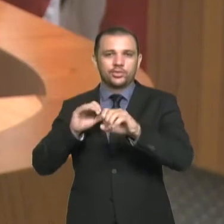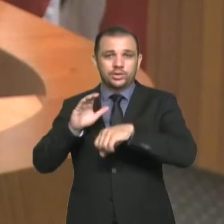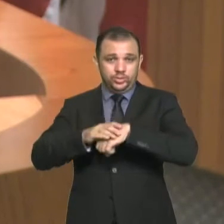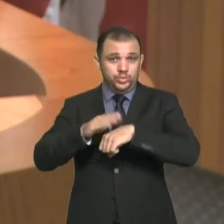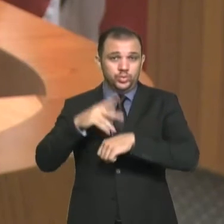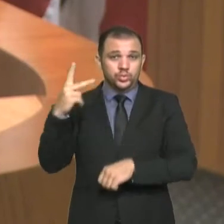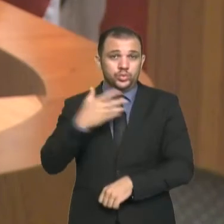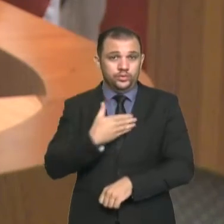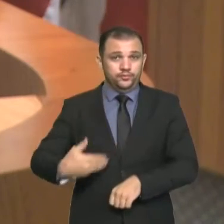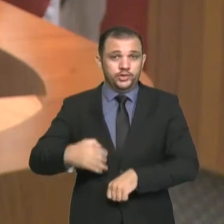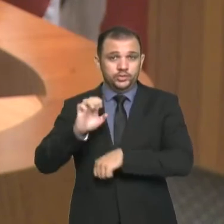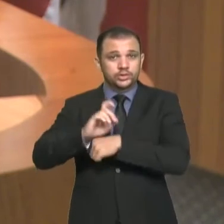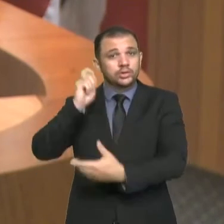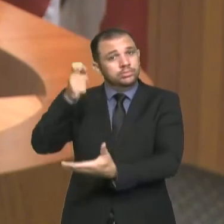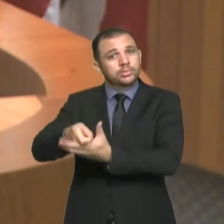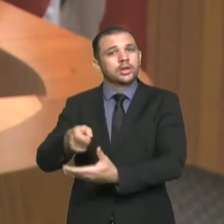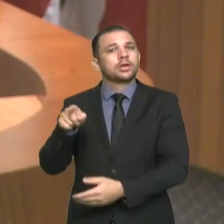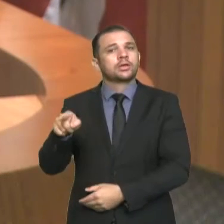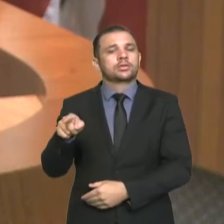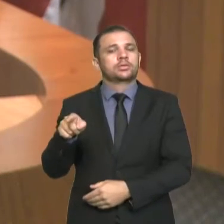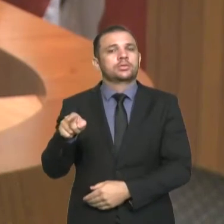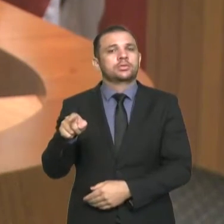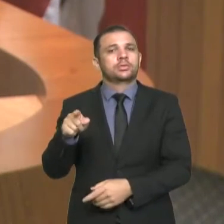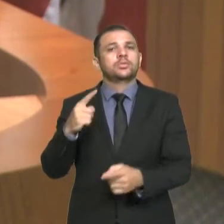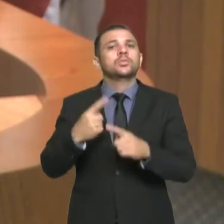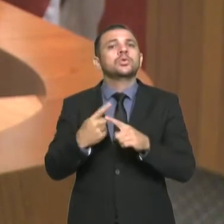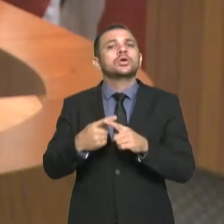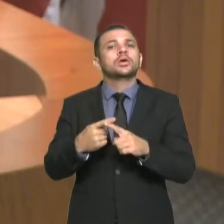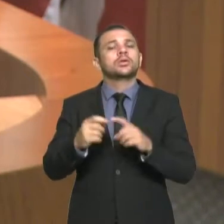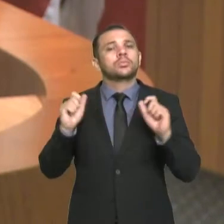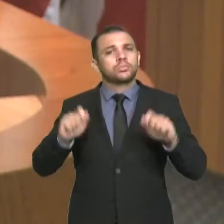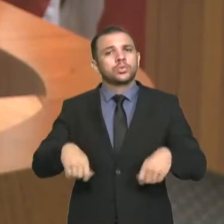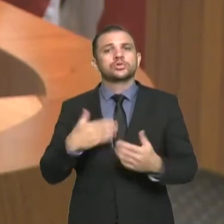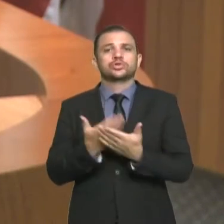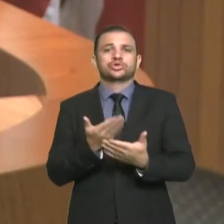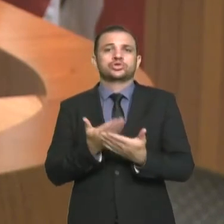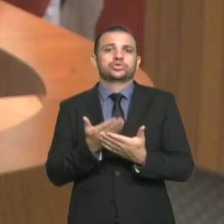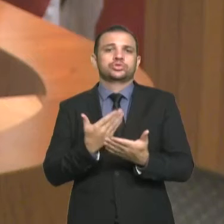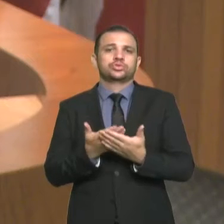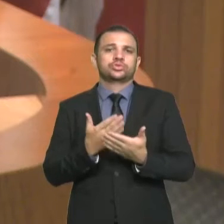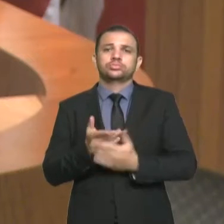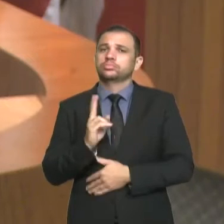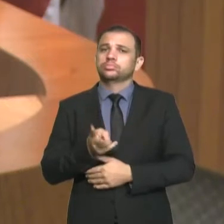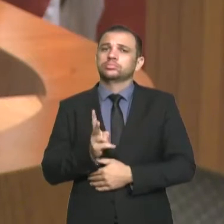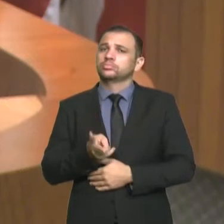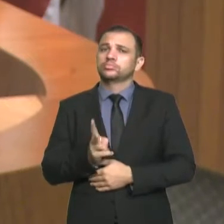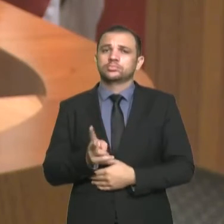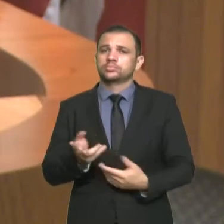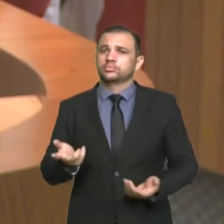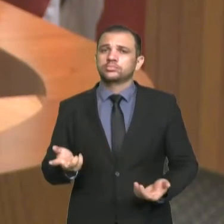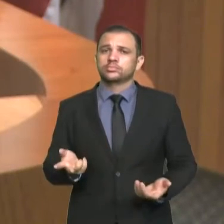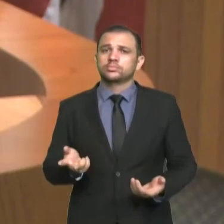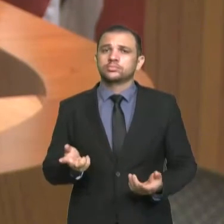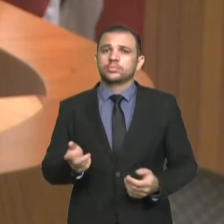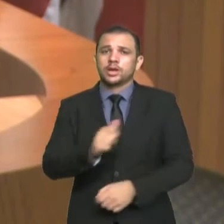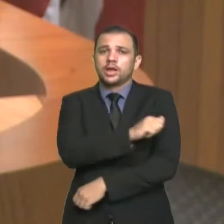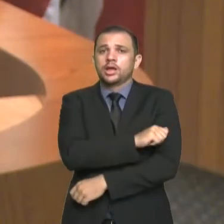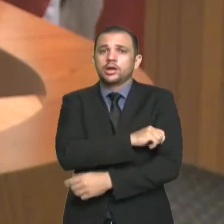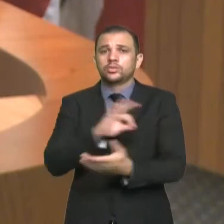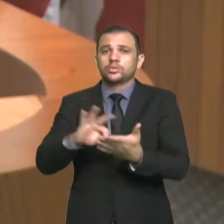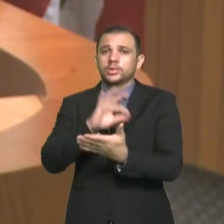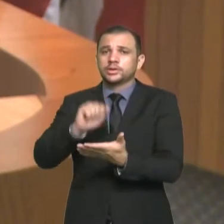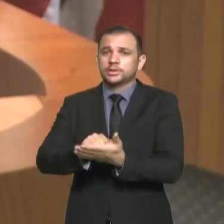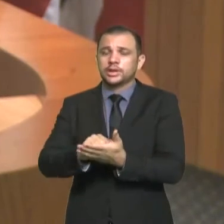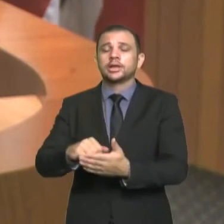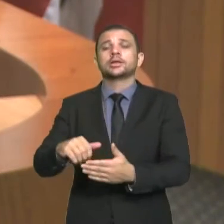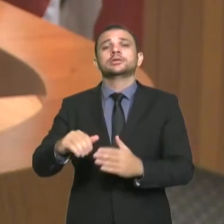do estado, para manter as aulas dos alunos matriculados na rede pública